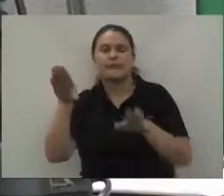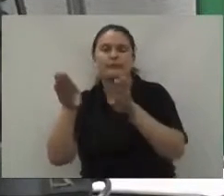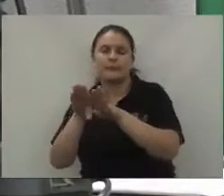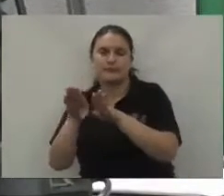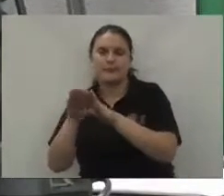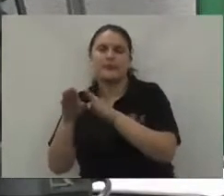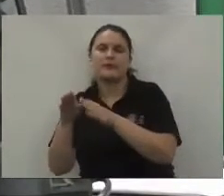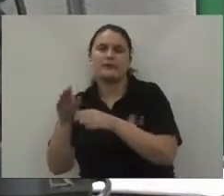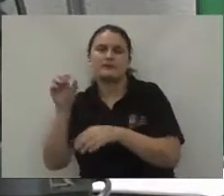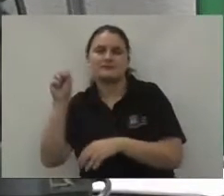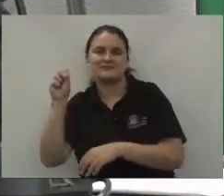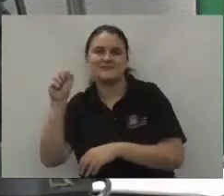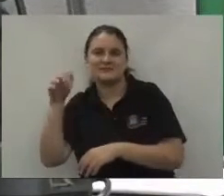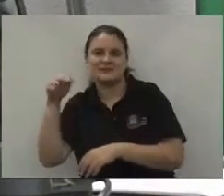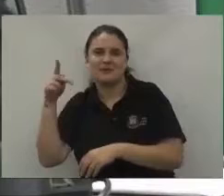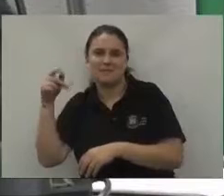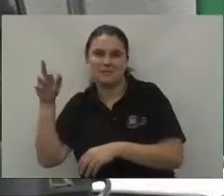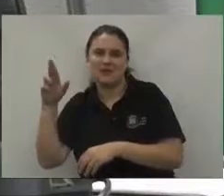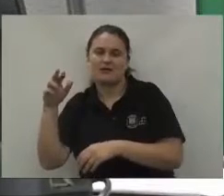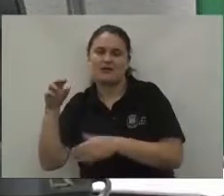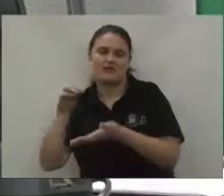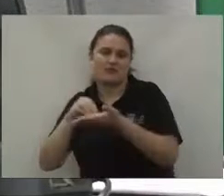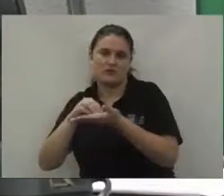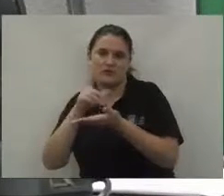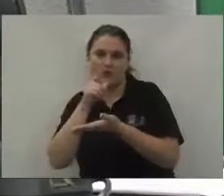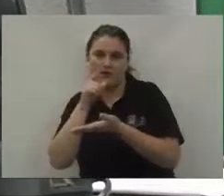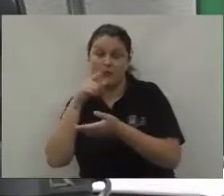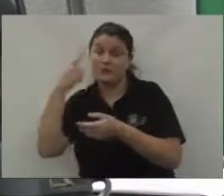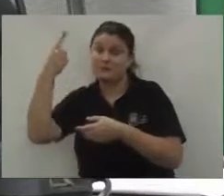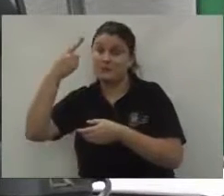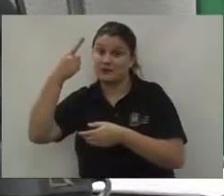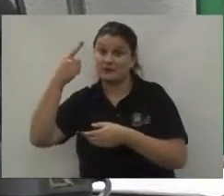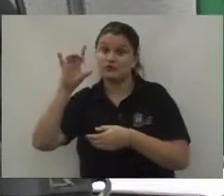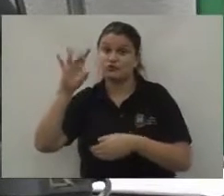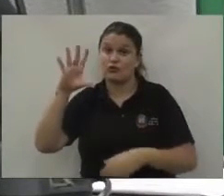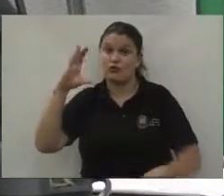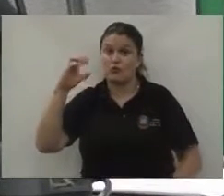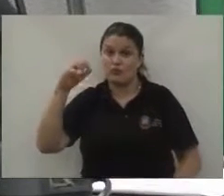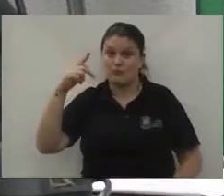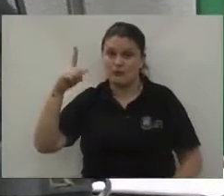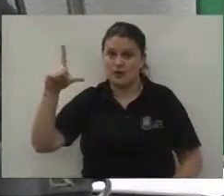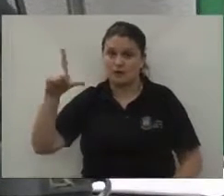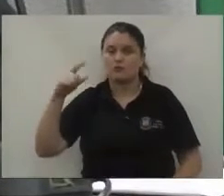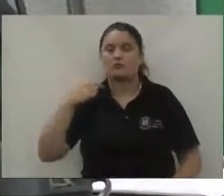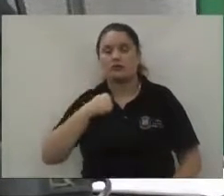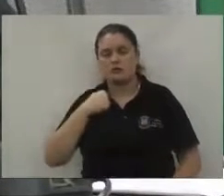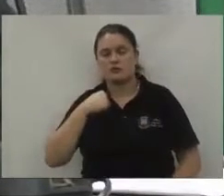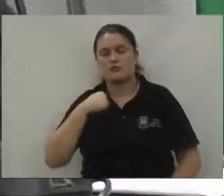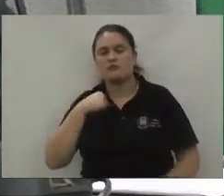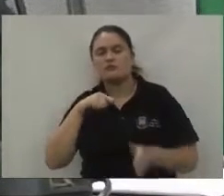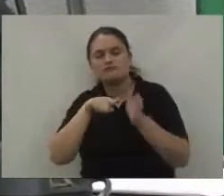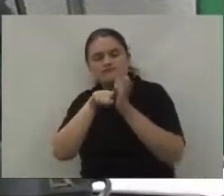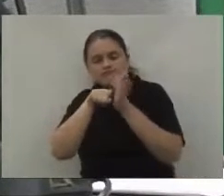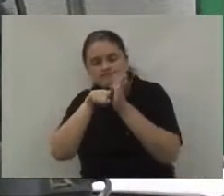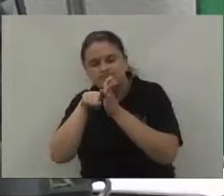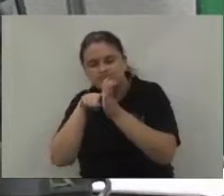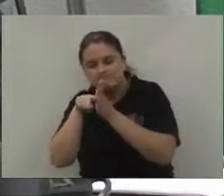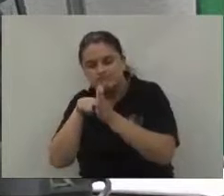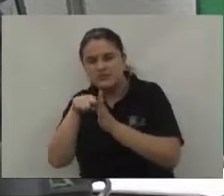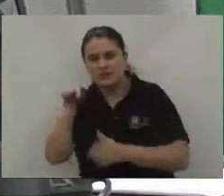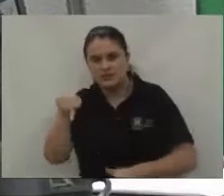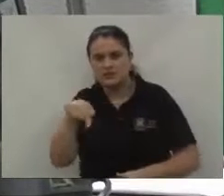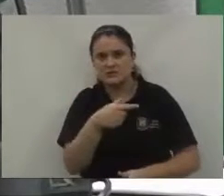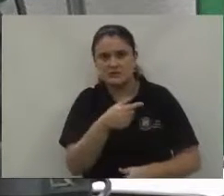de lugares que não tem água, mas vamos falar aqui só da Copel nesse primeiro momento. Então, estarei fazendo um levantamento esta